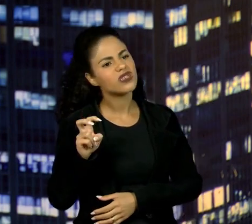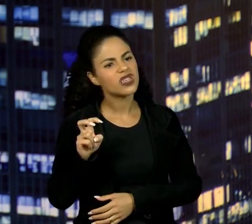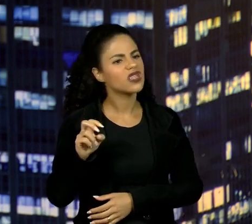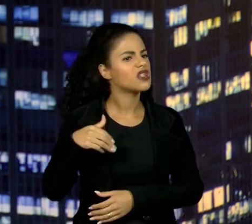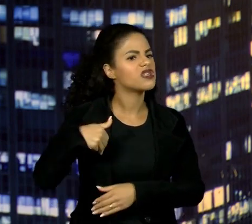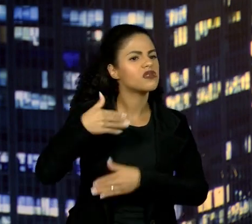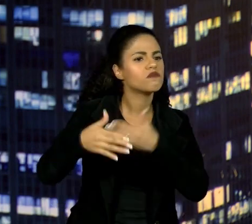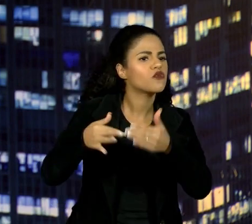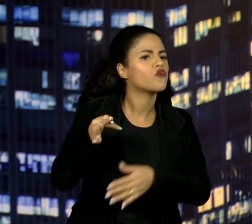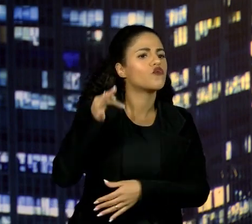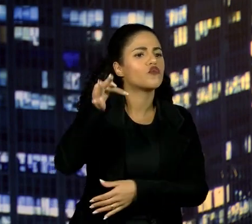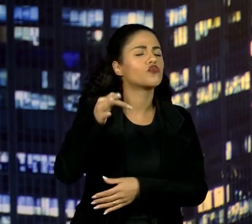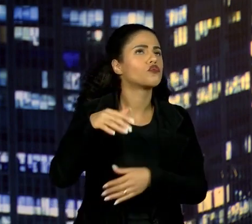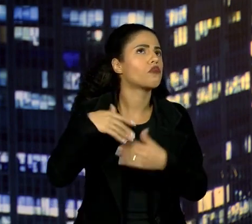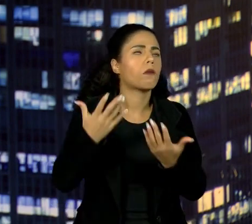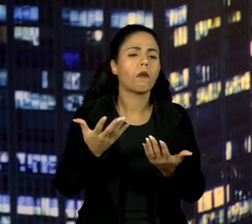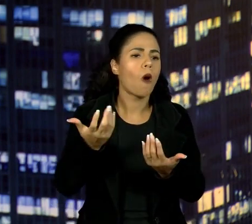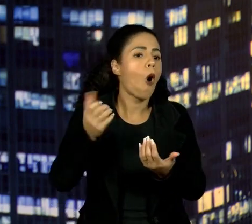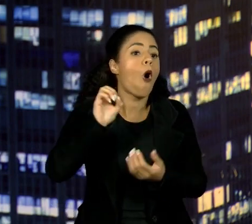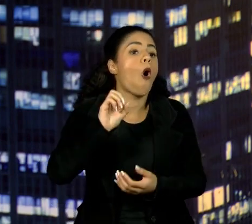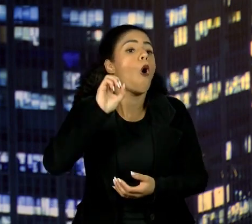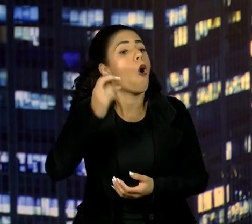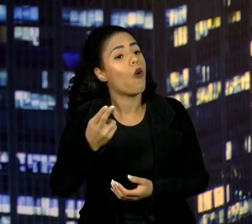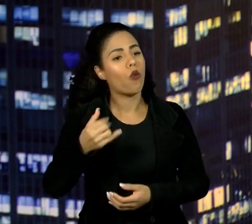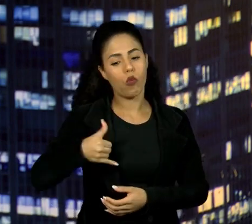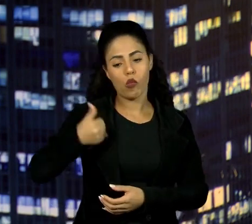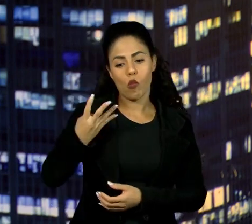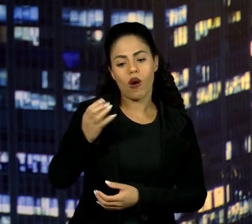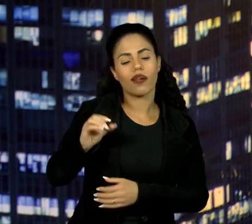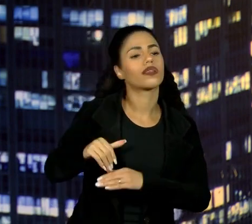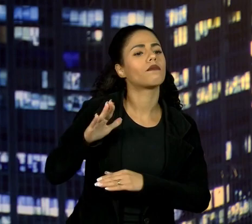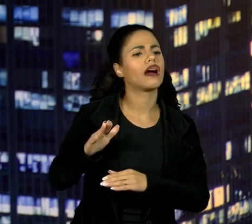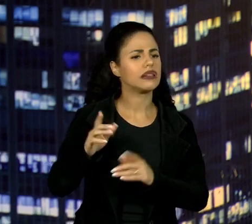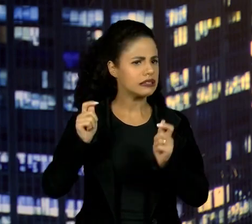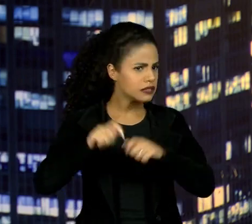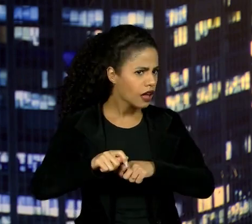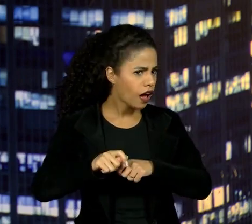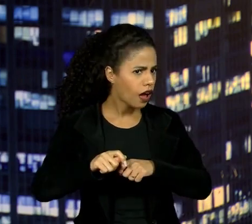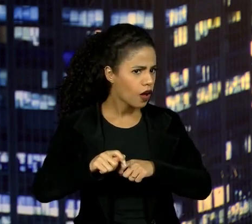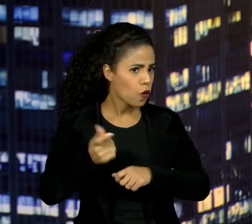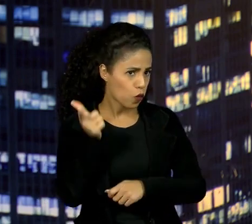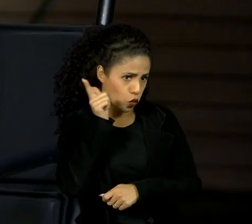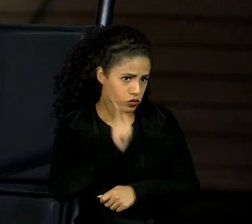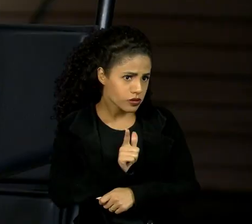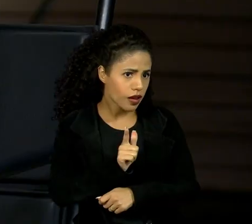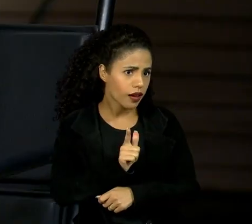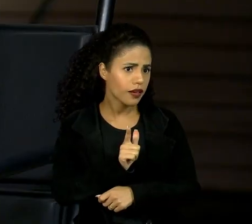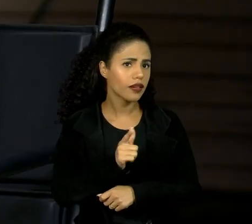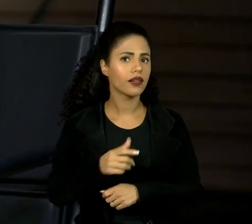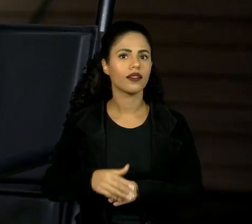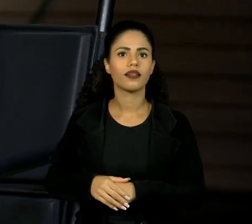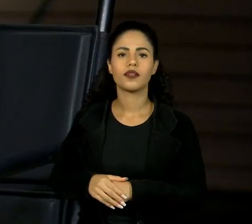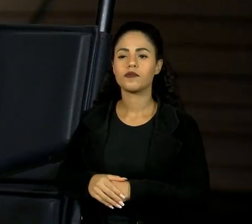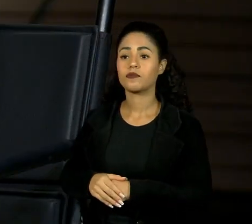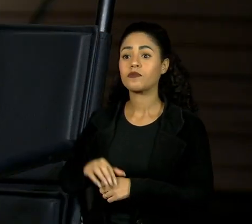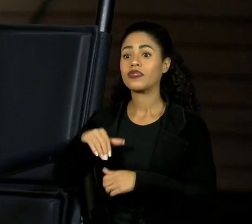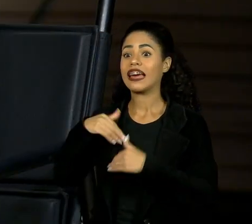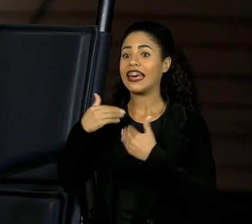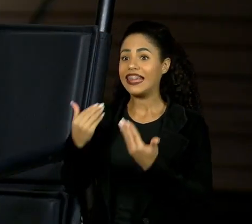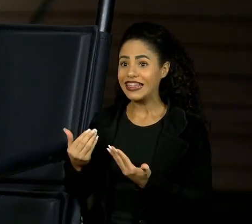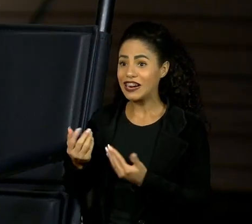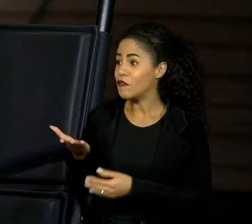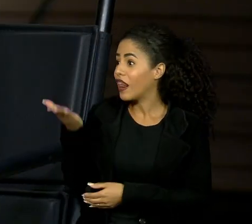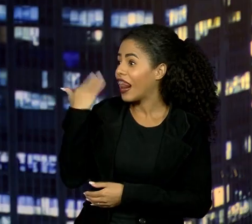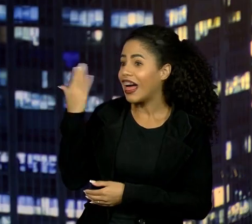30, e vou ter filho com 40, com mais de 40, quais são as minhas chances? de quando você tinha 30 anos. Isso Esse é que é ótimo,